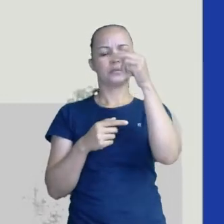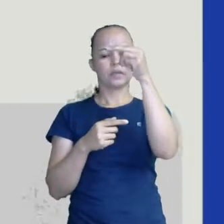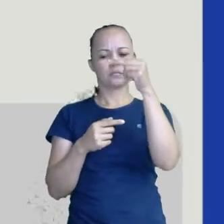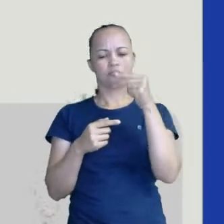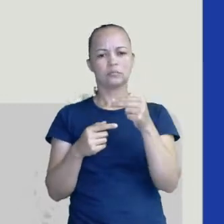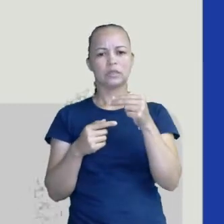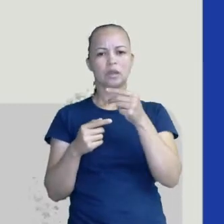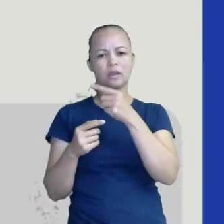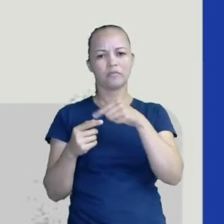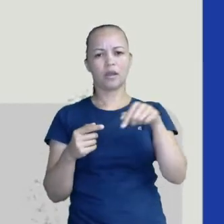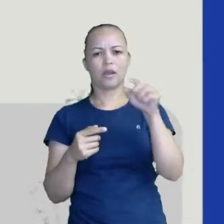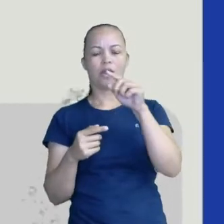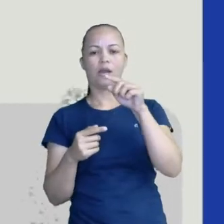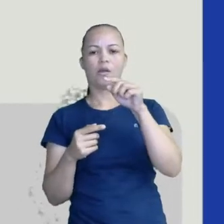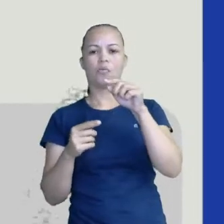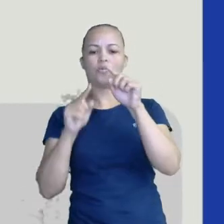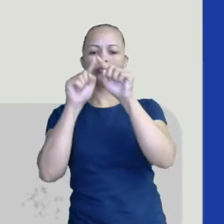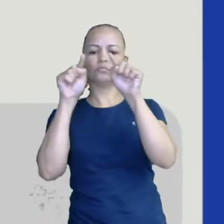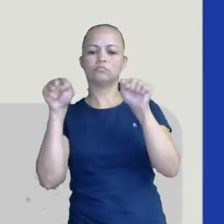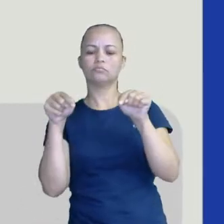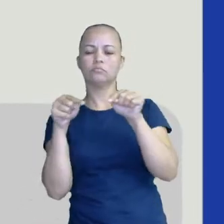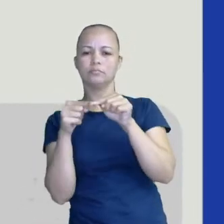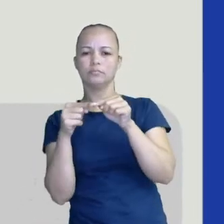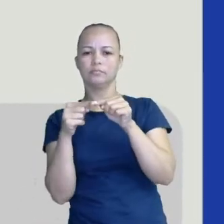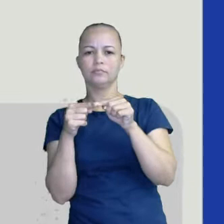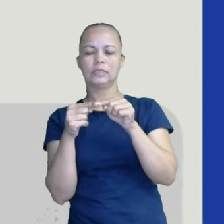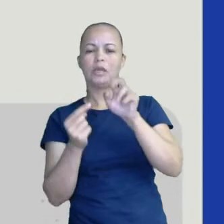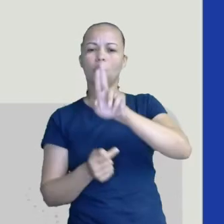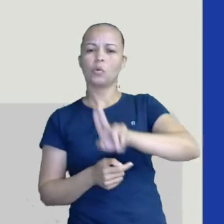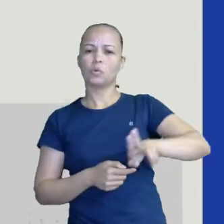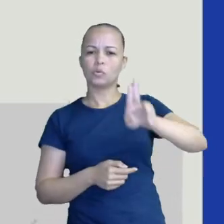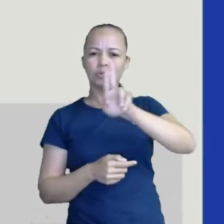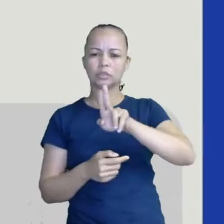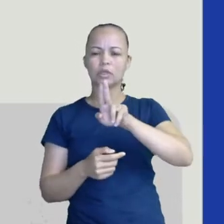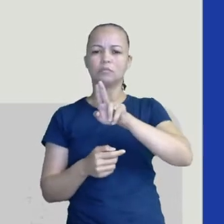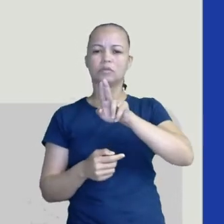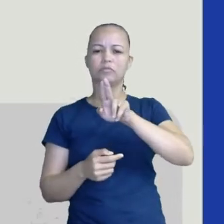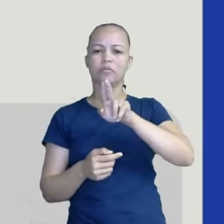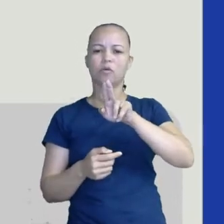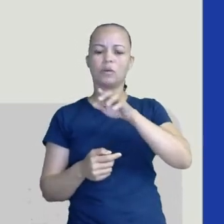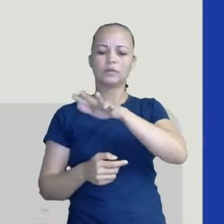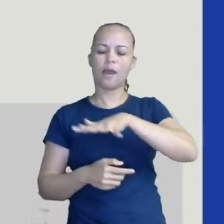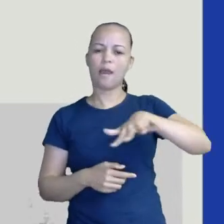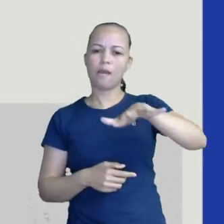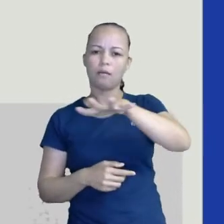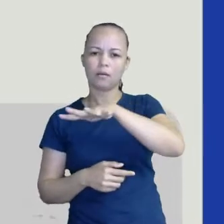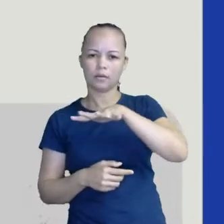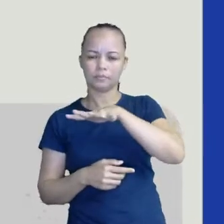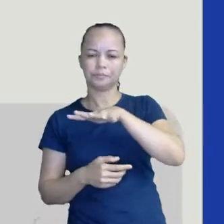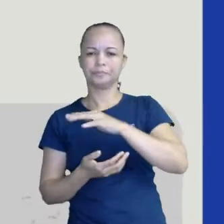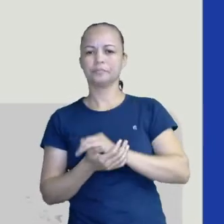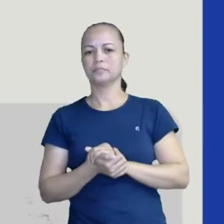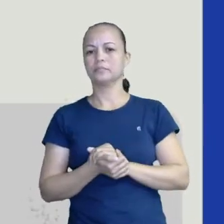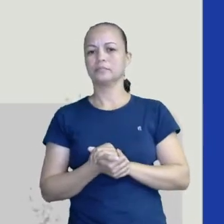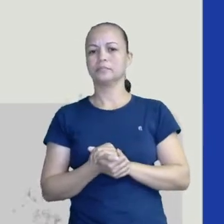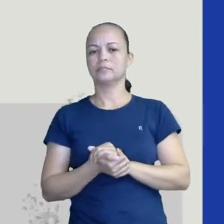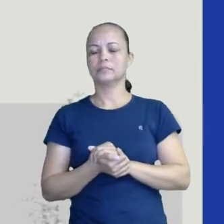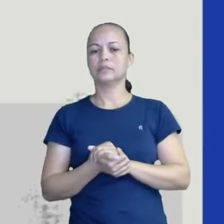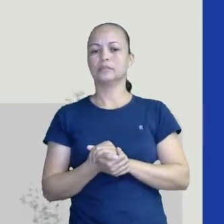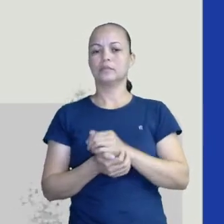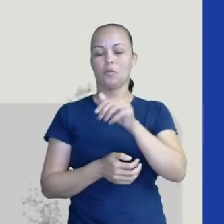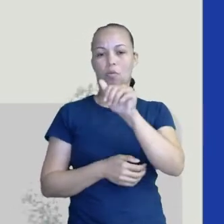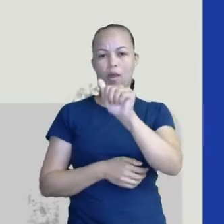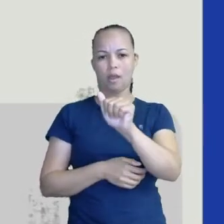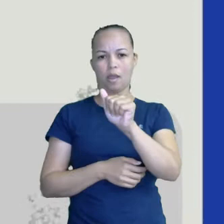elevar ao quadrado então nós usamos a fórmula da área que é igual o quê e a